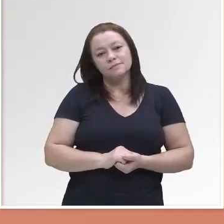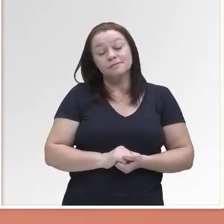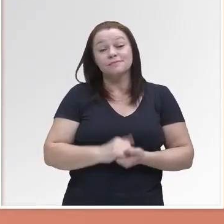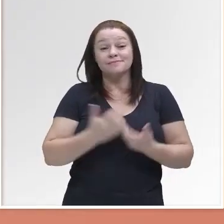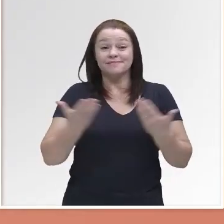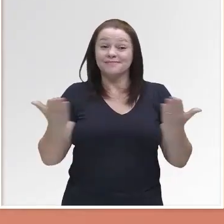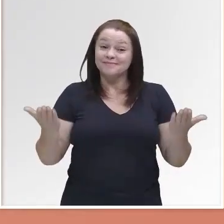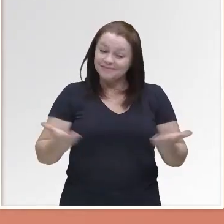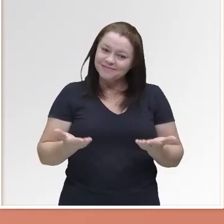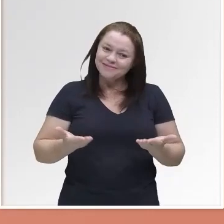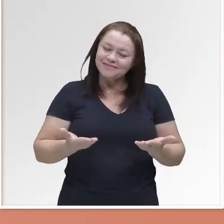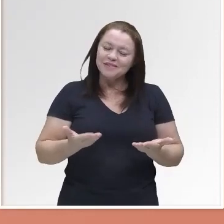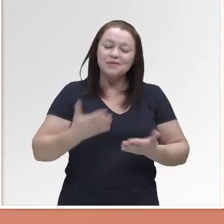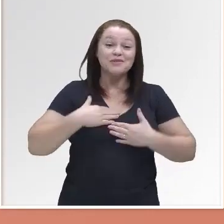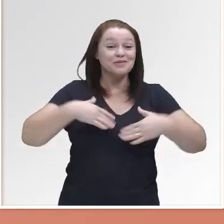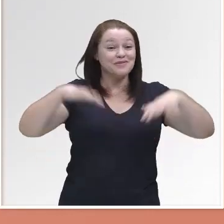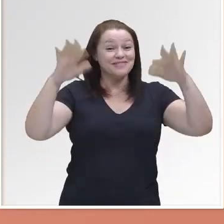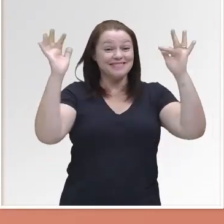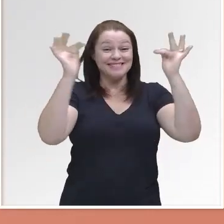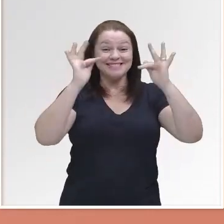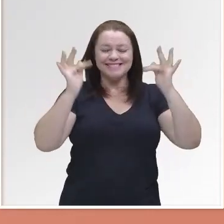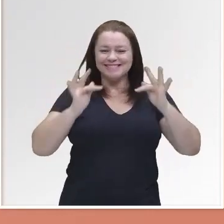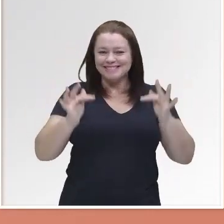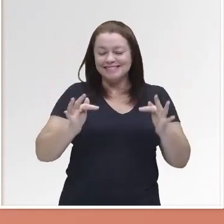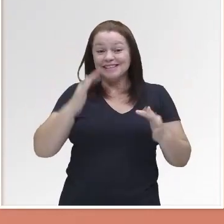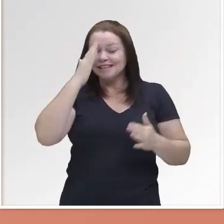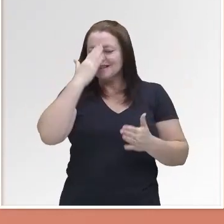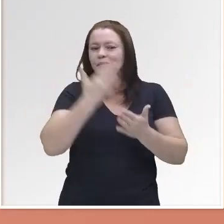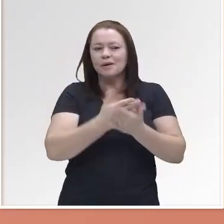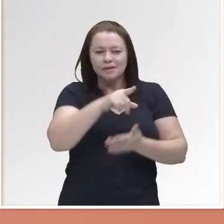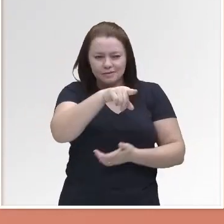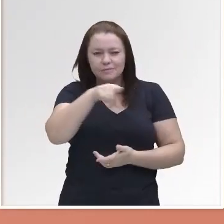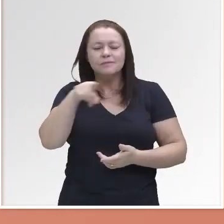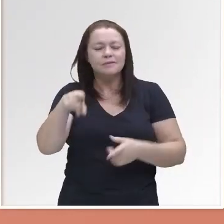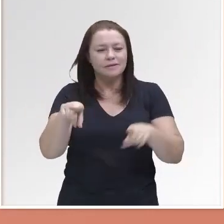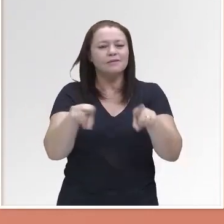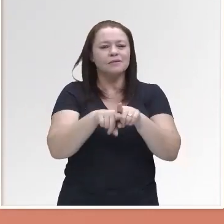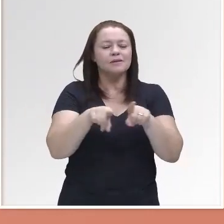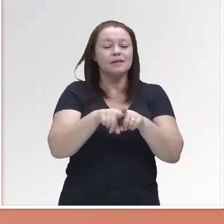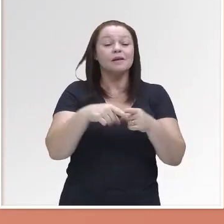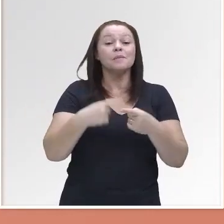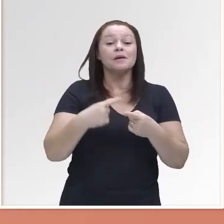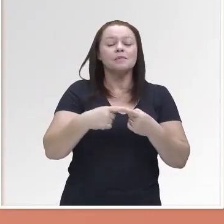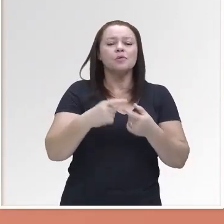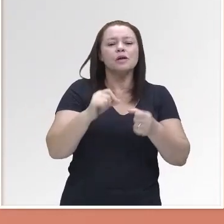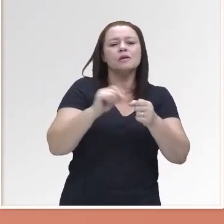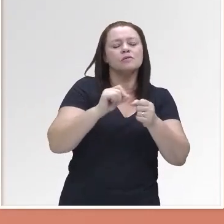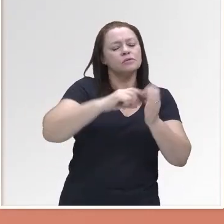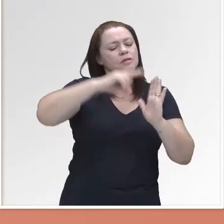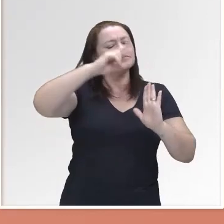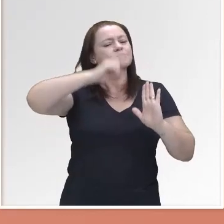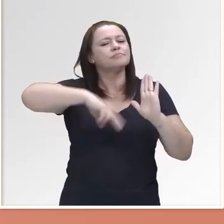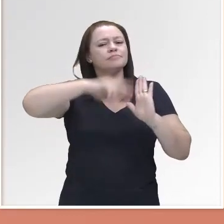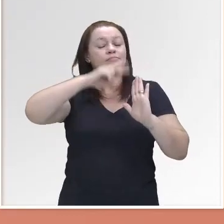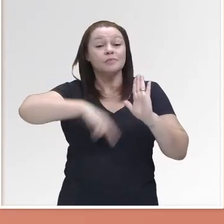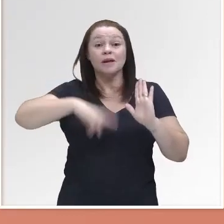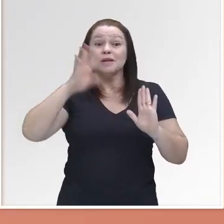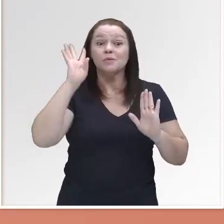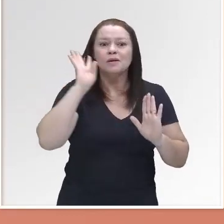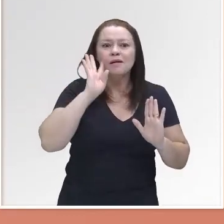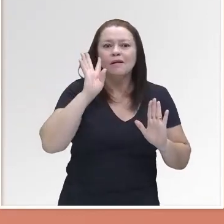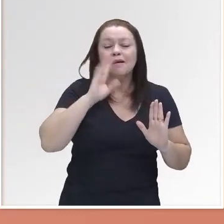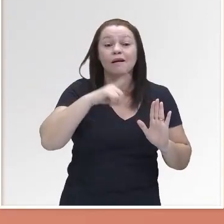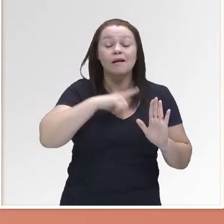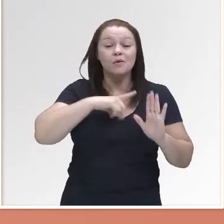hoje estamos muito felizes, eu acredito que você também, porque fizemos uma leitura bem legal. Eu tenho certeza